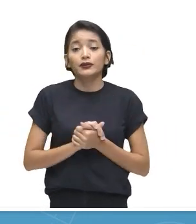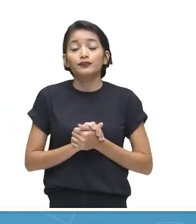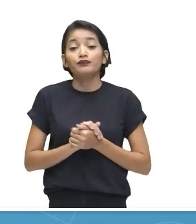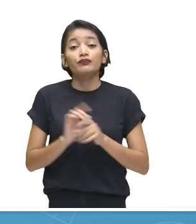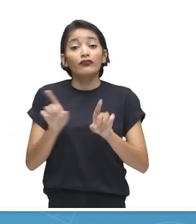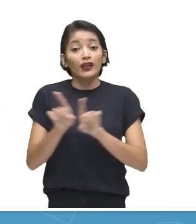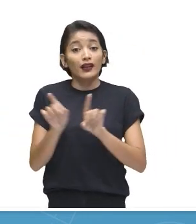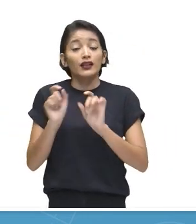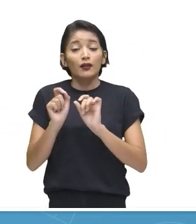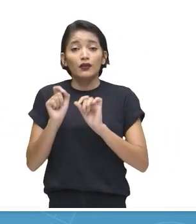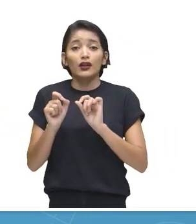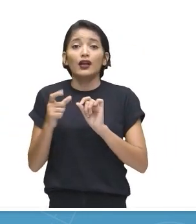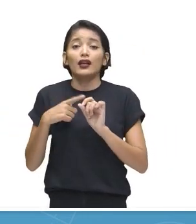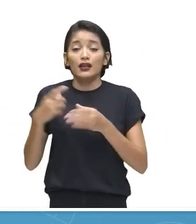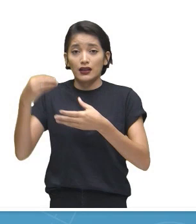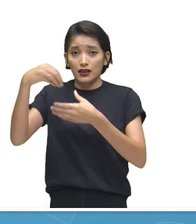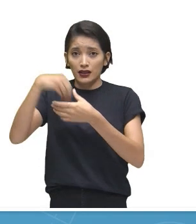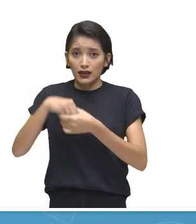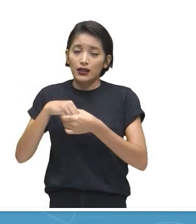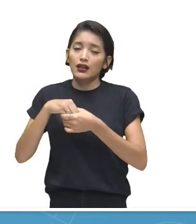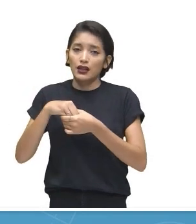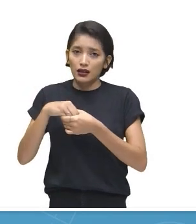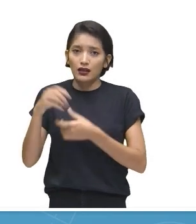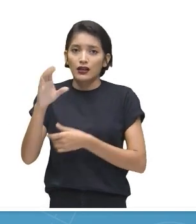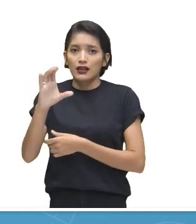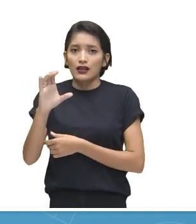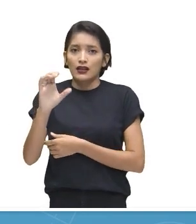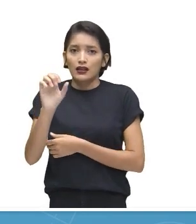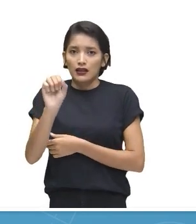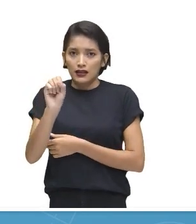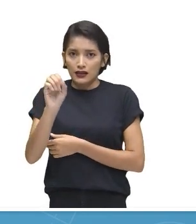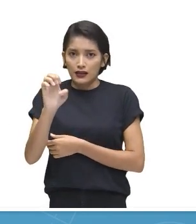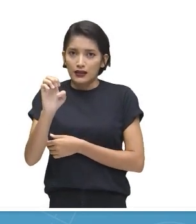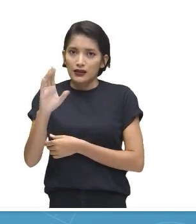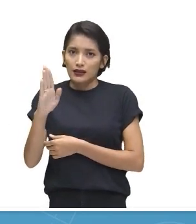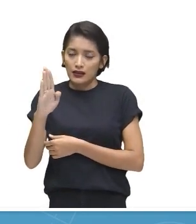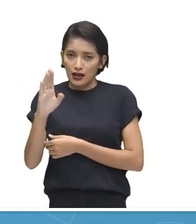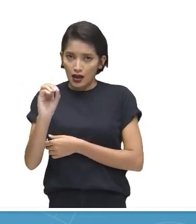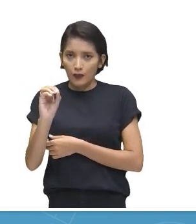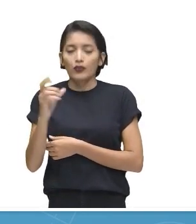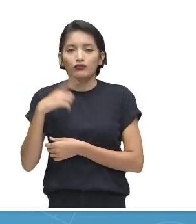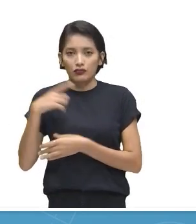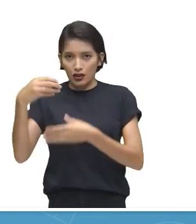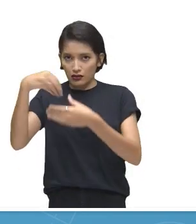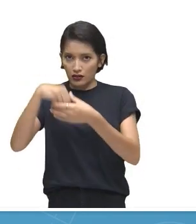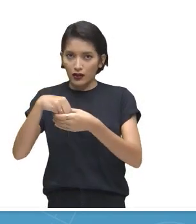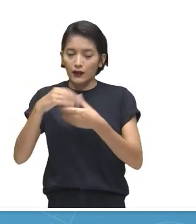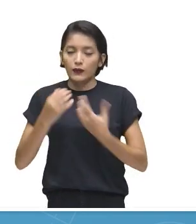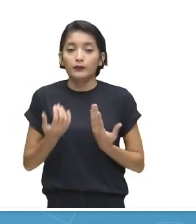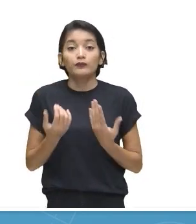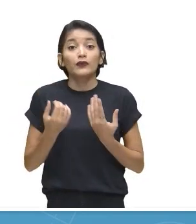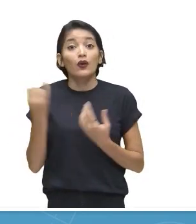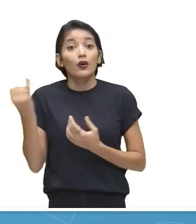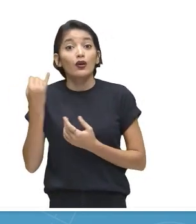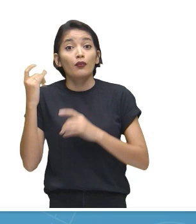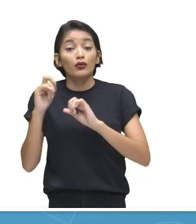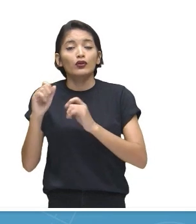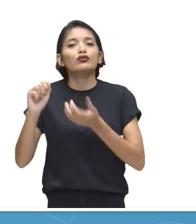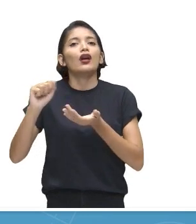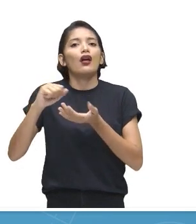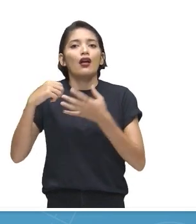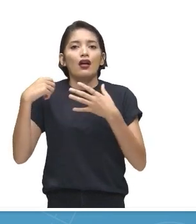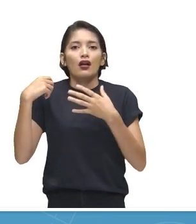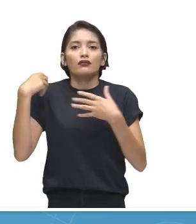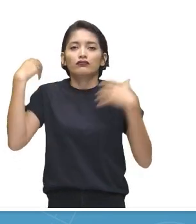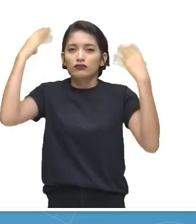também produz muito sebo. A gente tem aí uma grande quantidade de glândulas sebáceas. Também é importante fazer a higiene